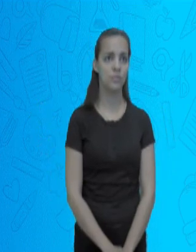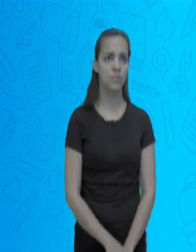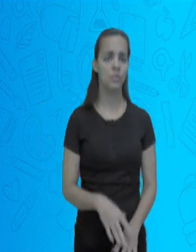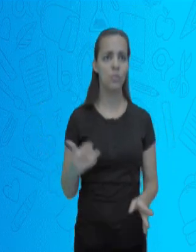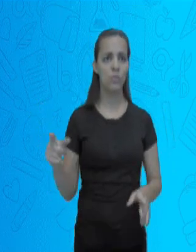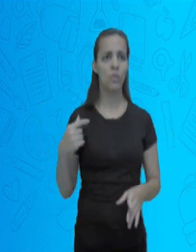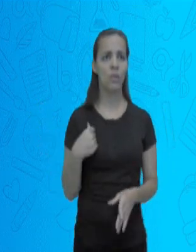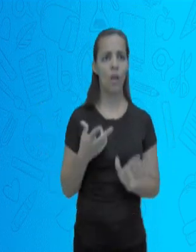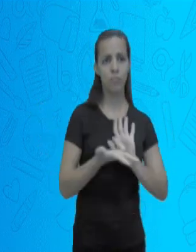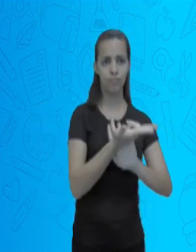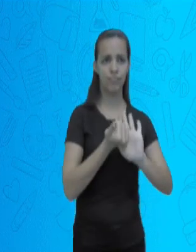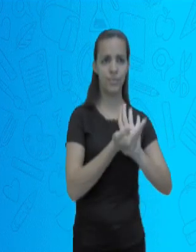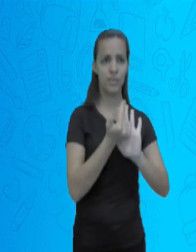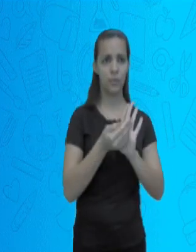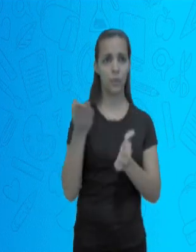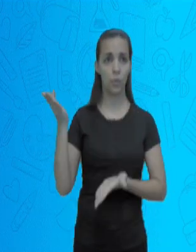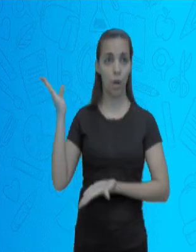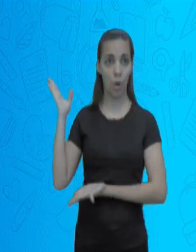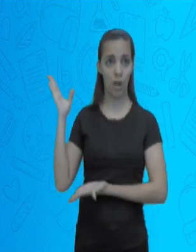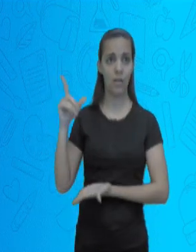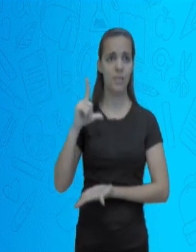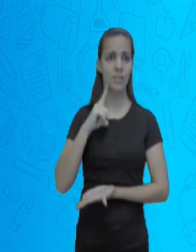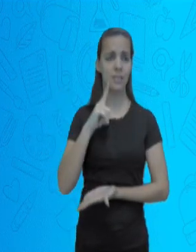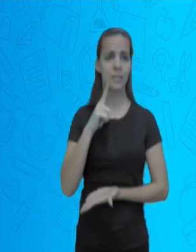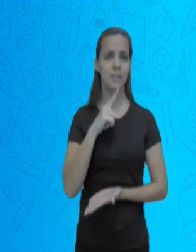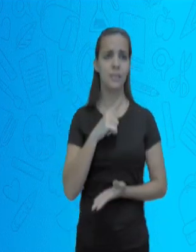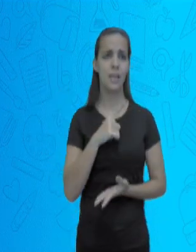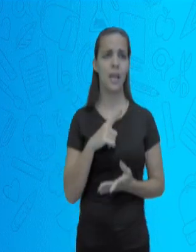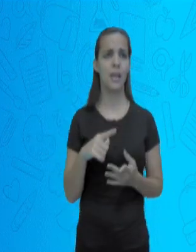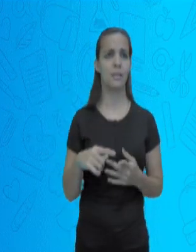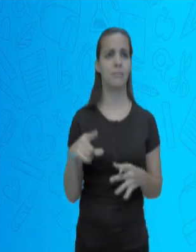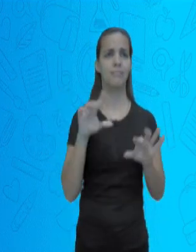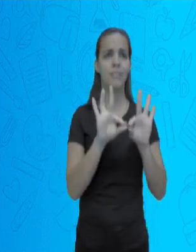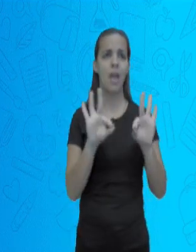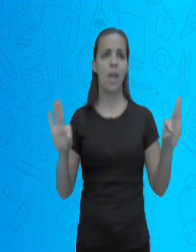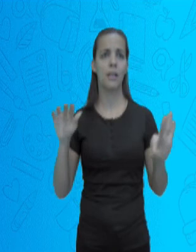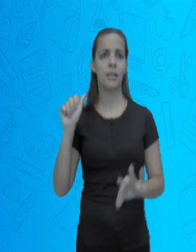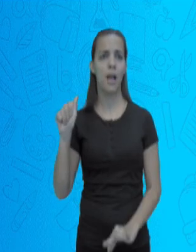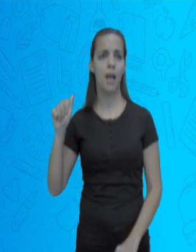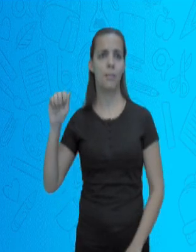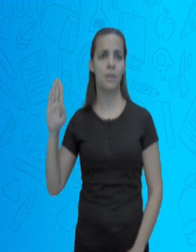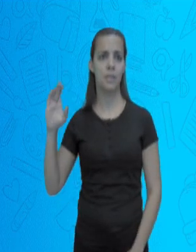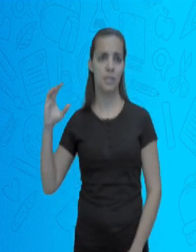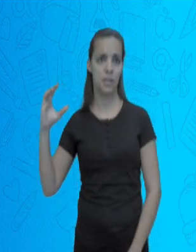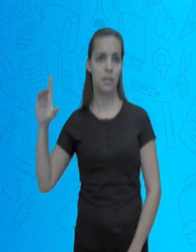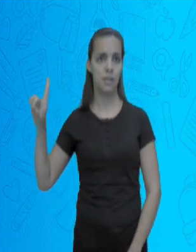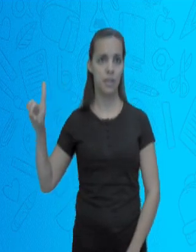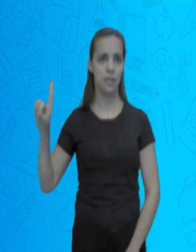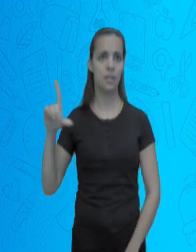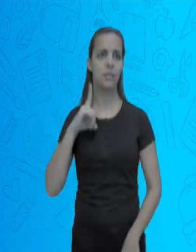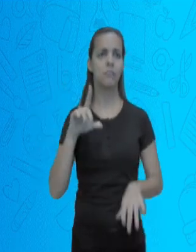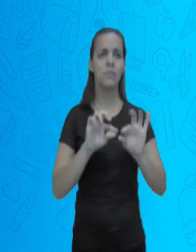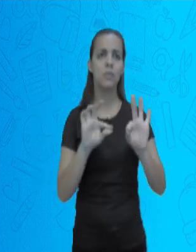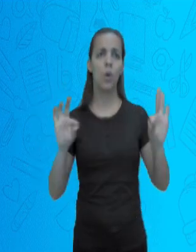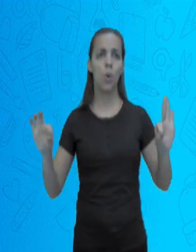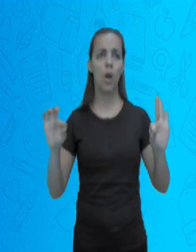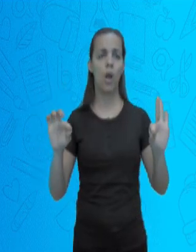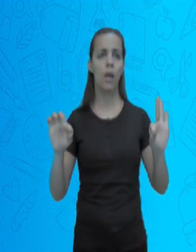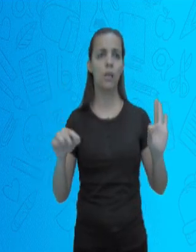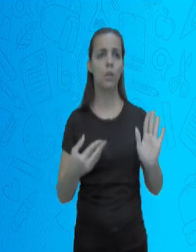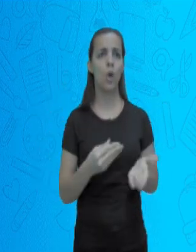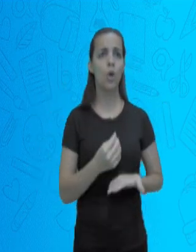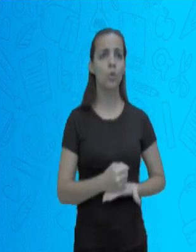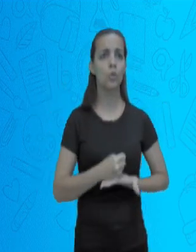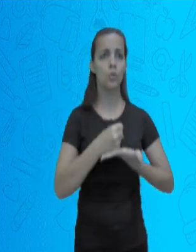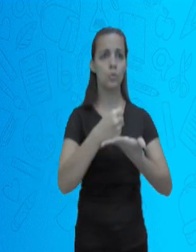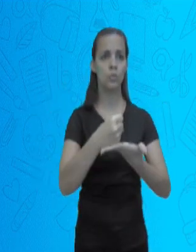Na figura ao lado, as retas A, B, C e D são retas suportes dos